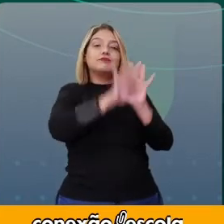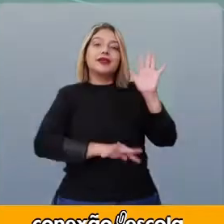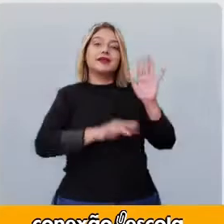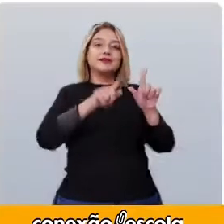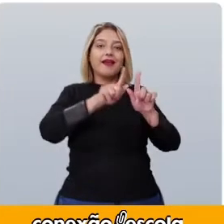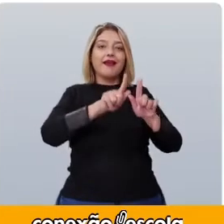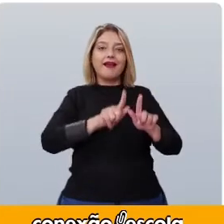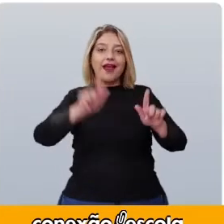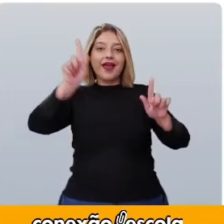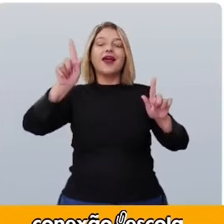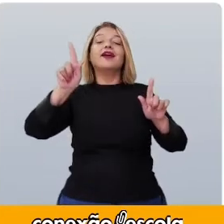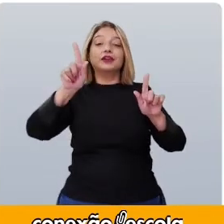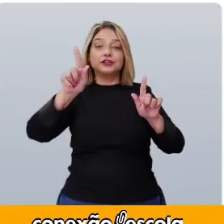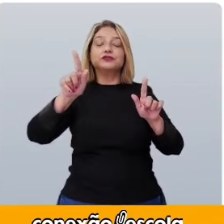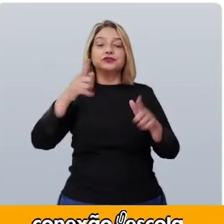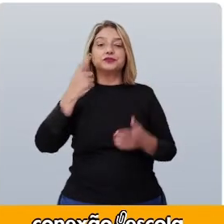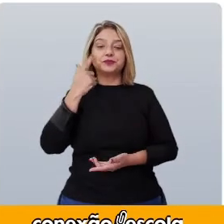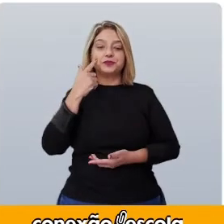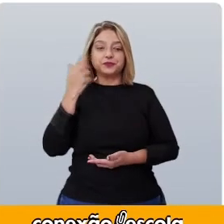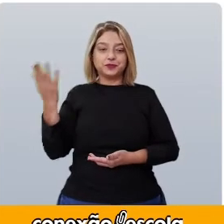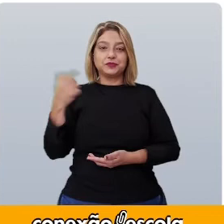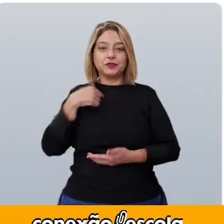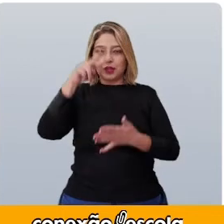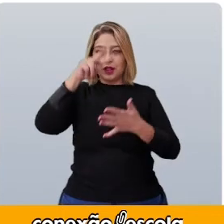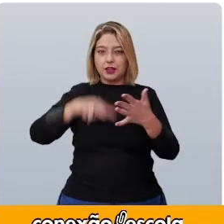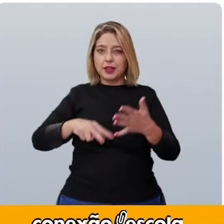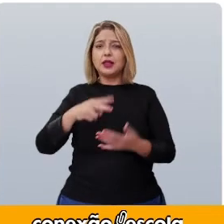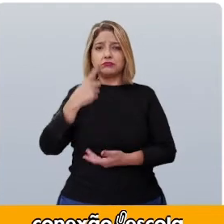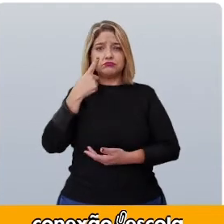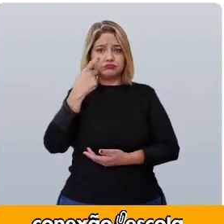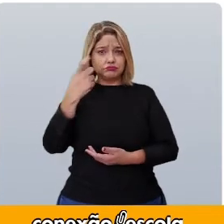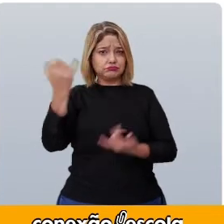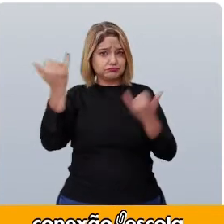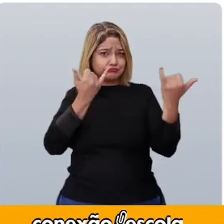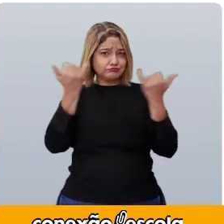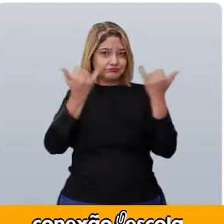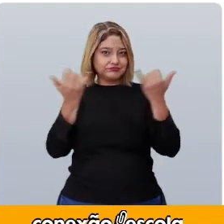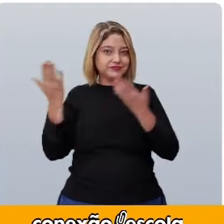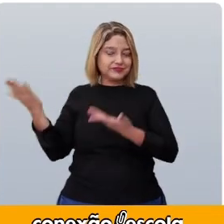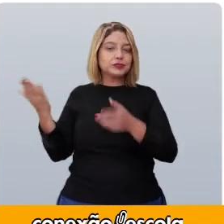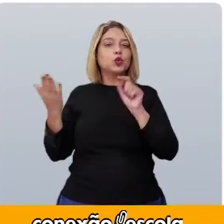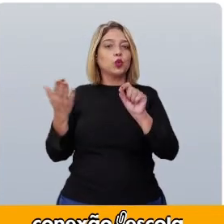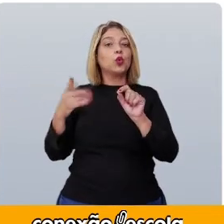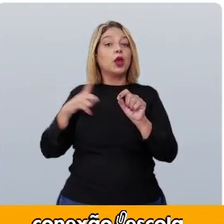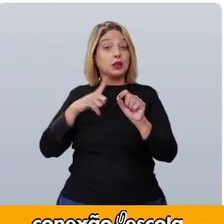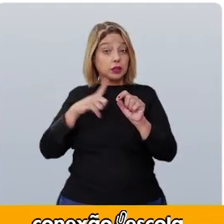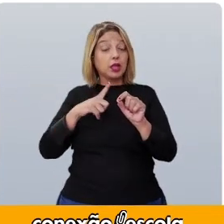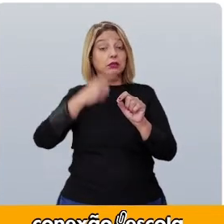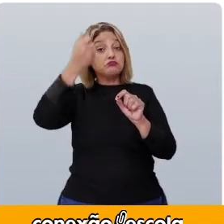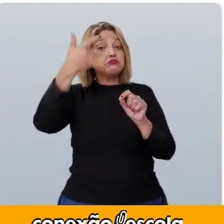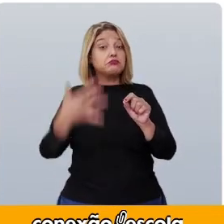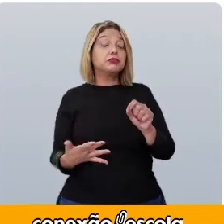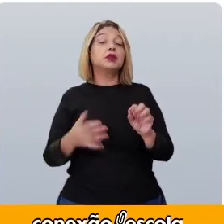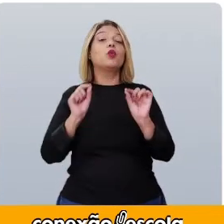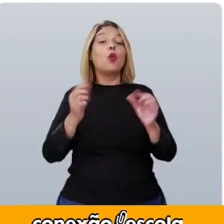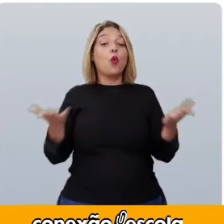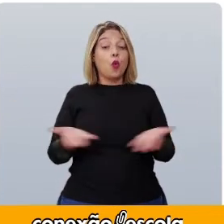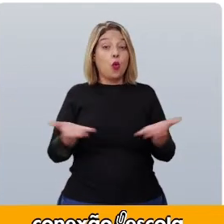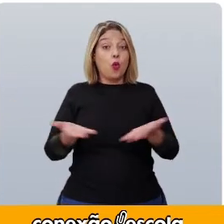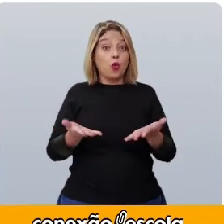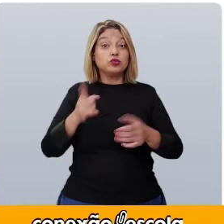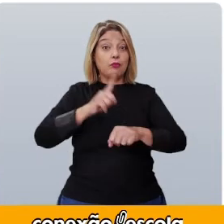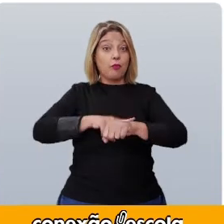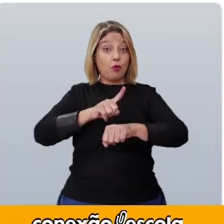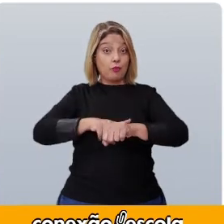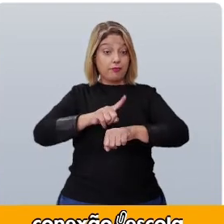comigo, então, esse texto aqui, uma notícia muito interessante, que diz respeito, inclusive, ao momento que estamos vivendo, que